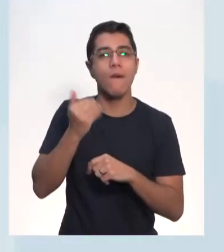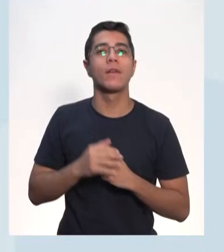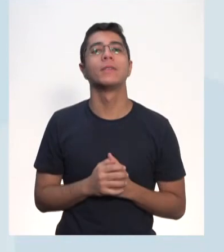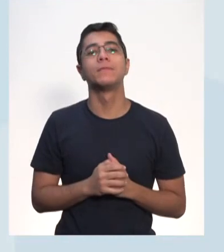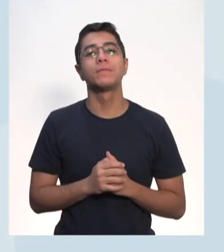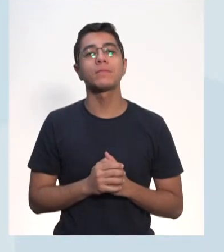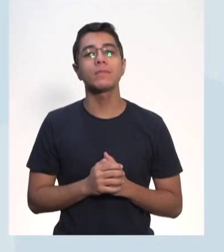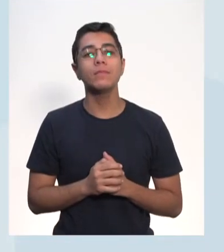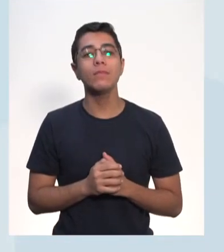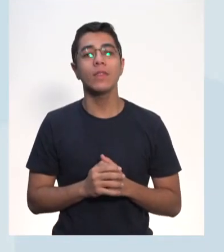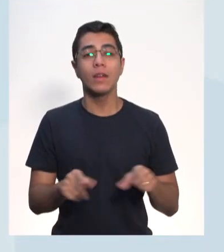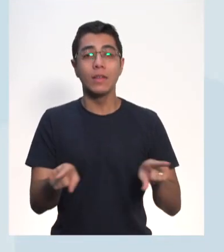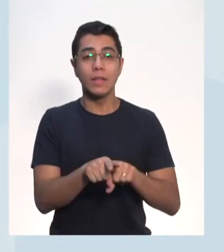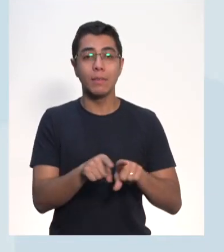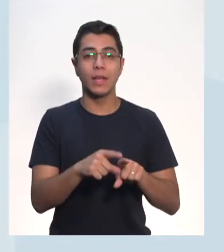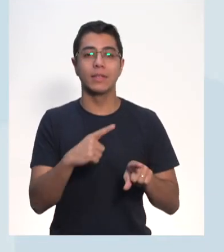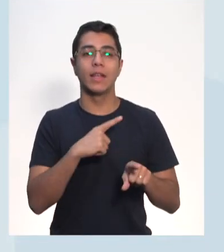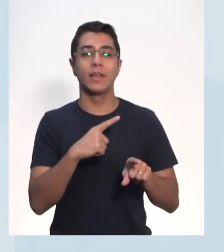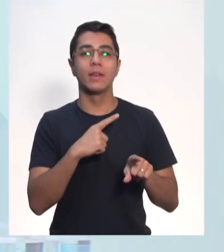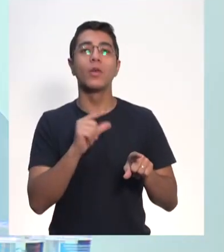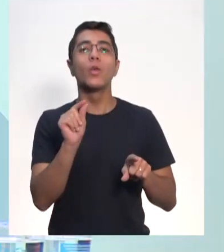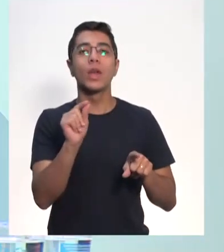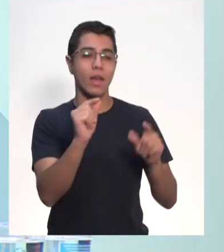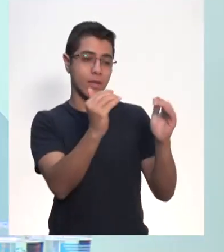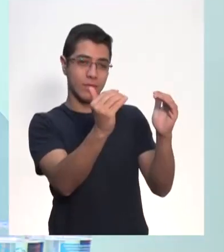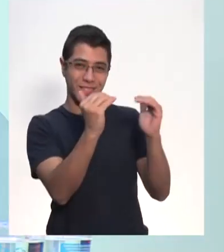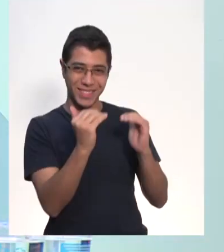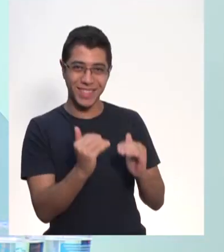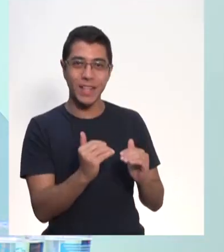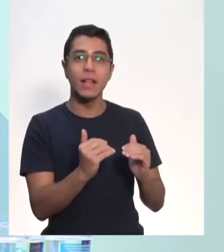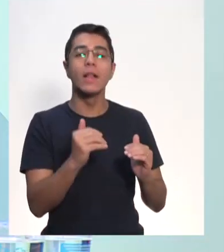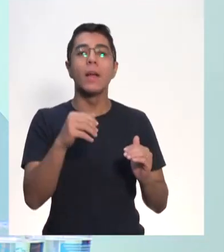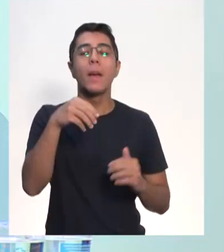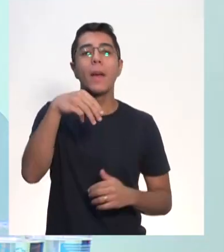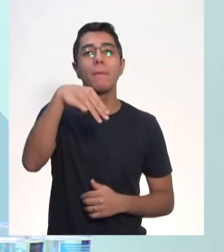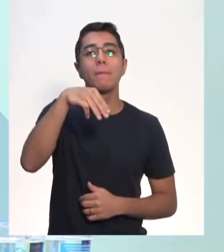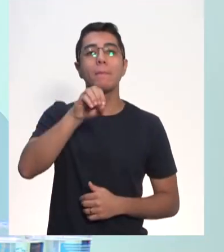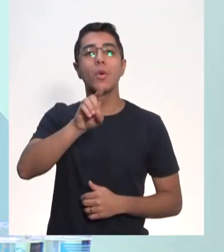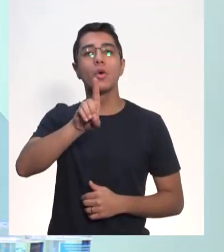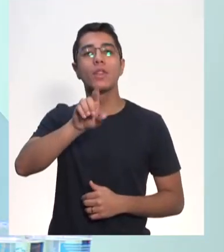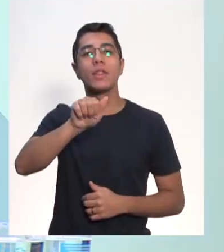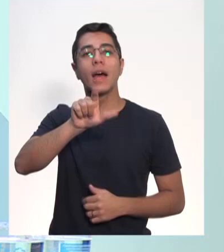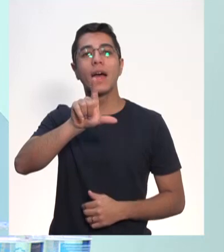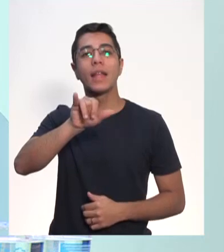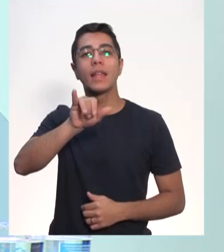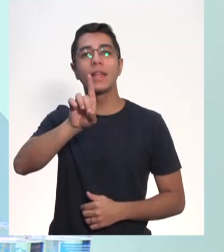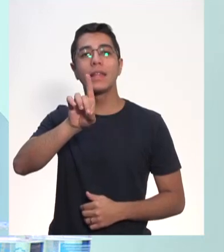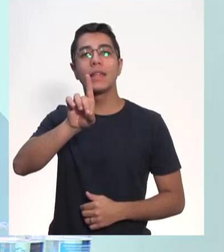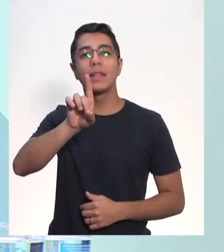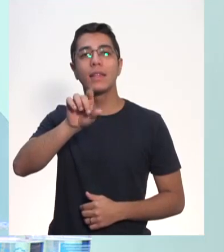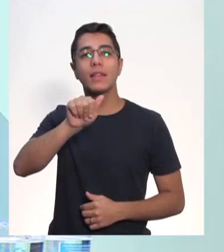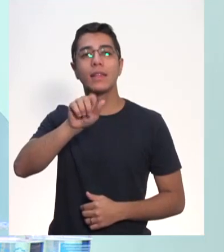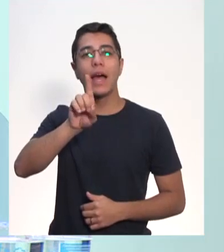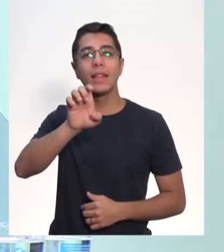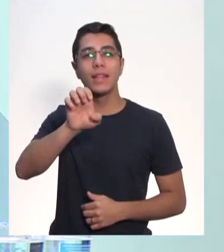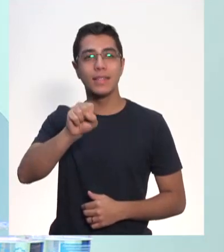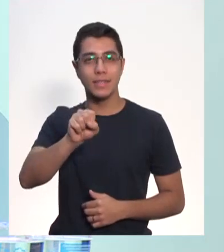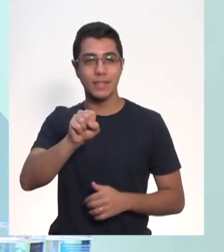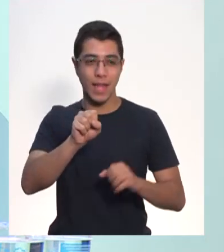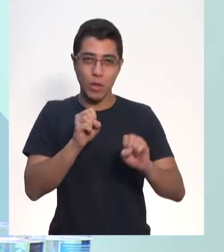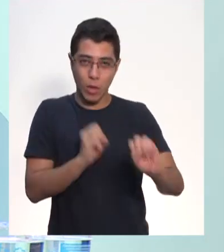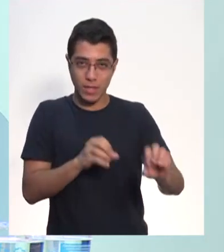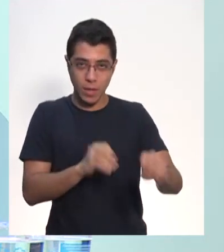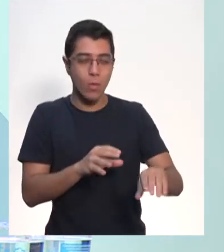então são pautas específicas para educação de jovens e adultos, modalidade prisional. Então nós temos algumas pautas também